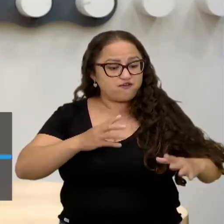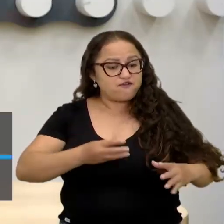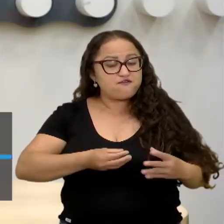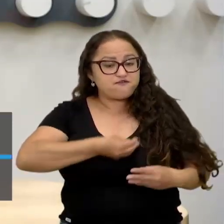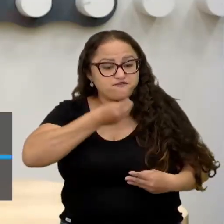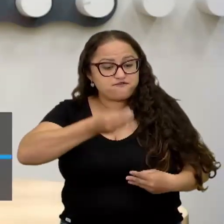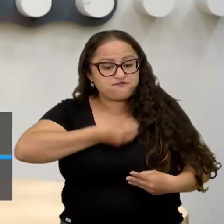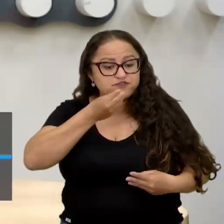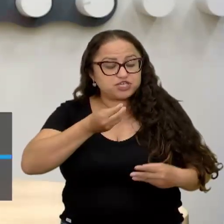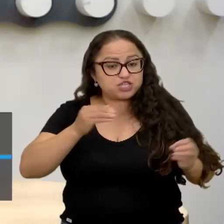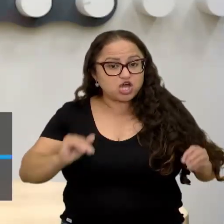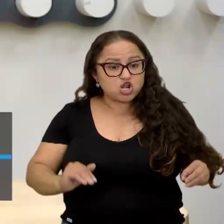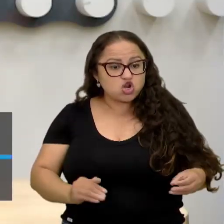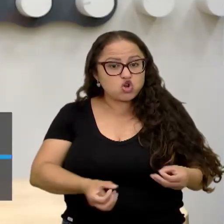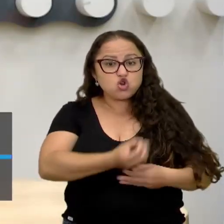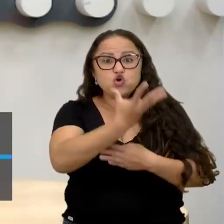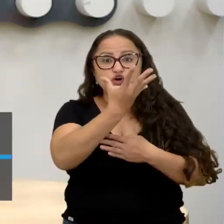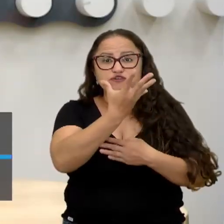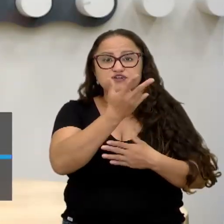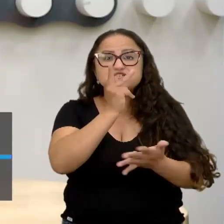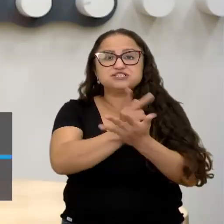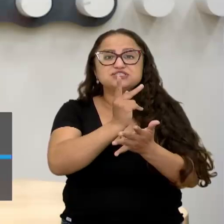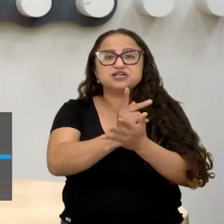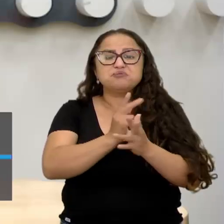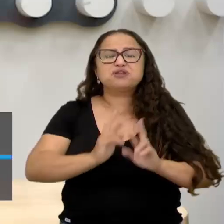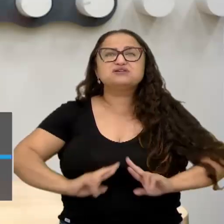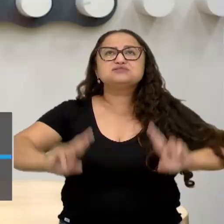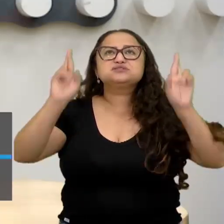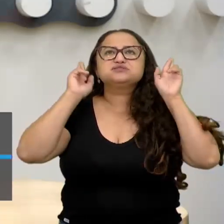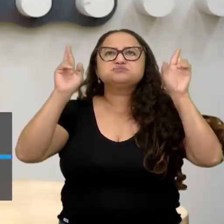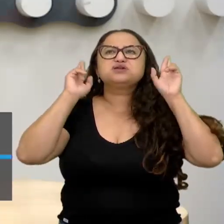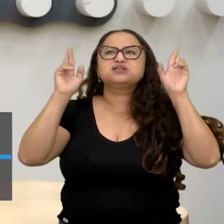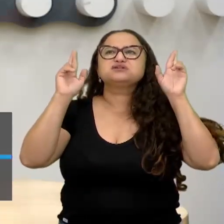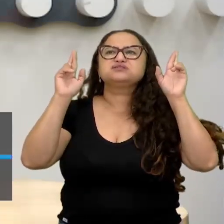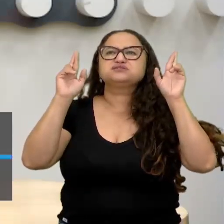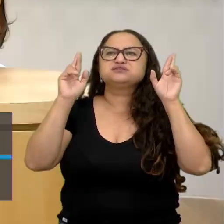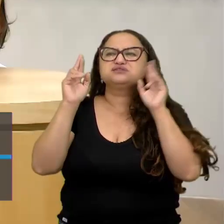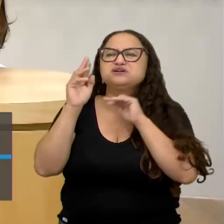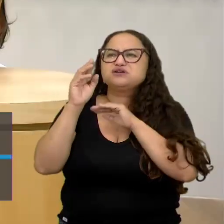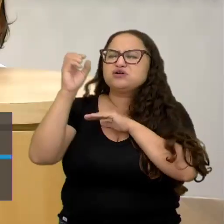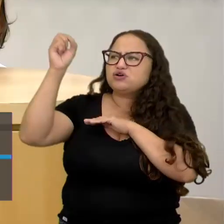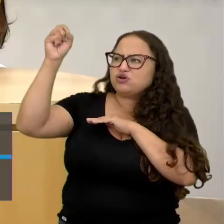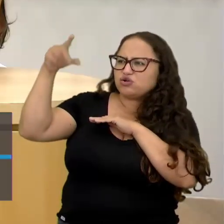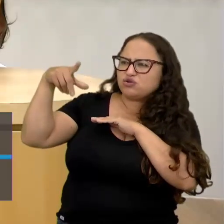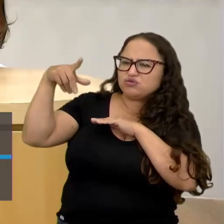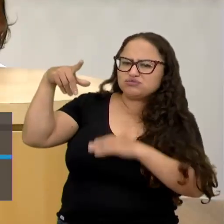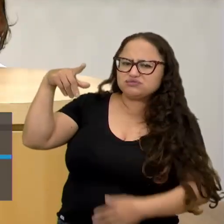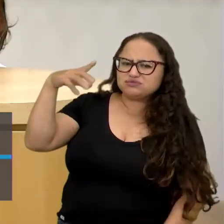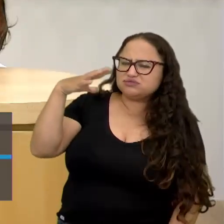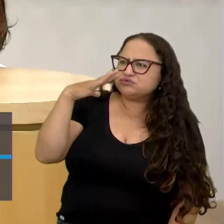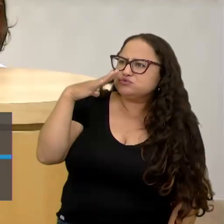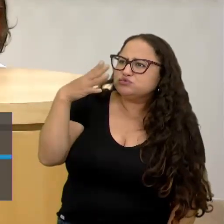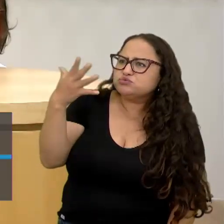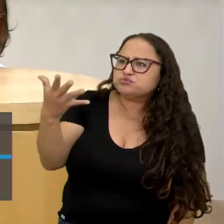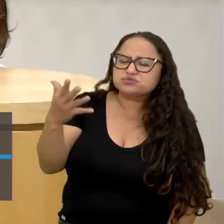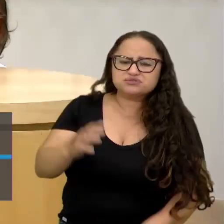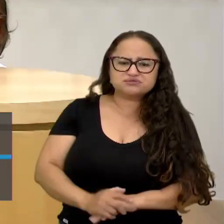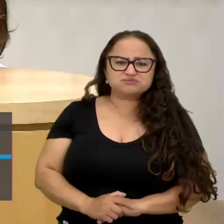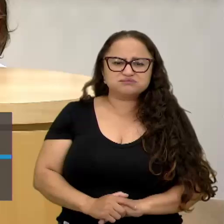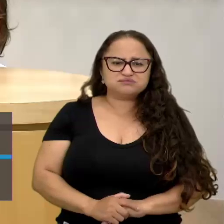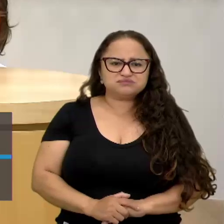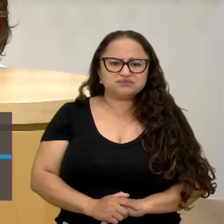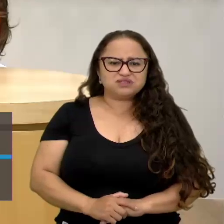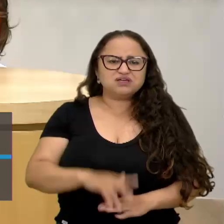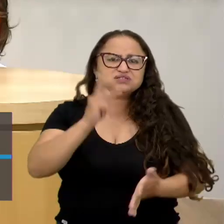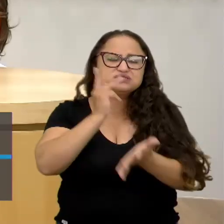o professor Hilton falando. Então, há esperança no futuro, há uma luz no fundo do túnel. Mas, gente, eu cortei tanta coisa aqui falando para vocês. Eu cortei tanto. Olha,